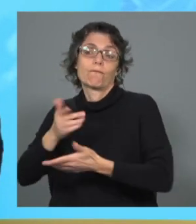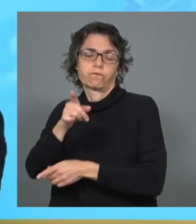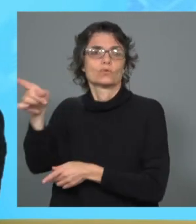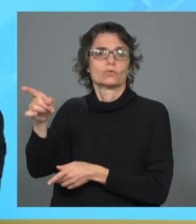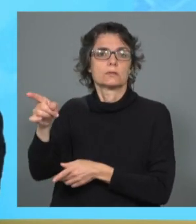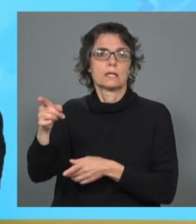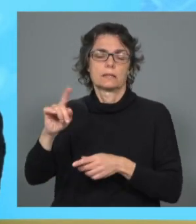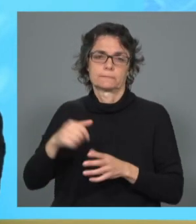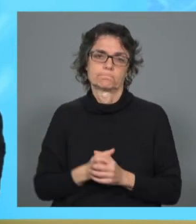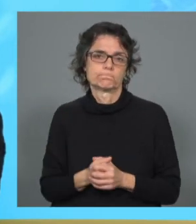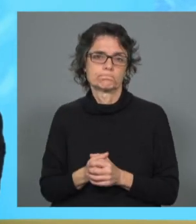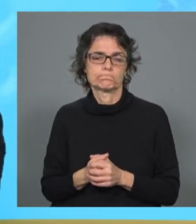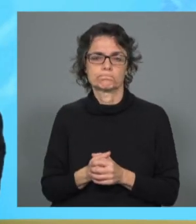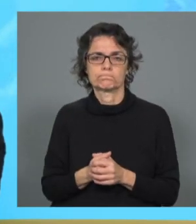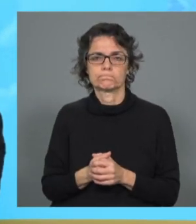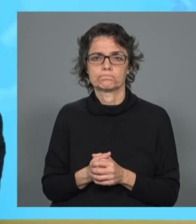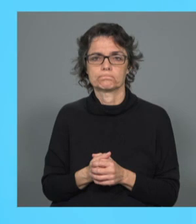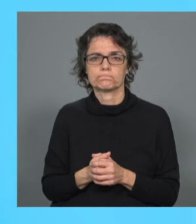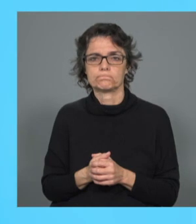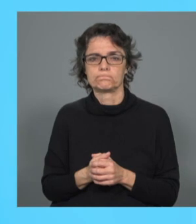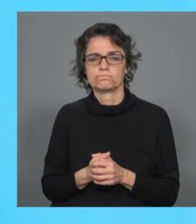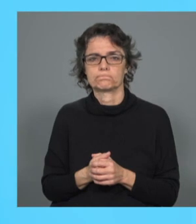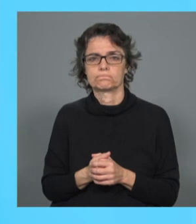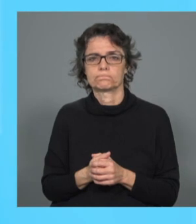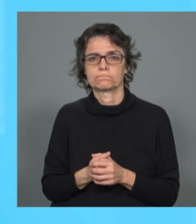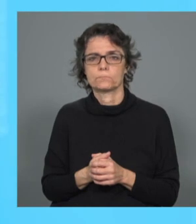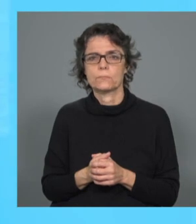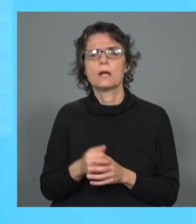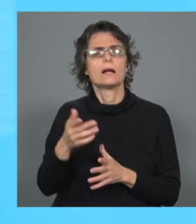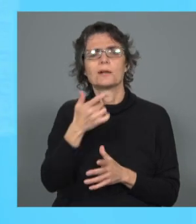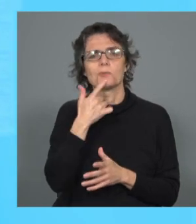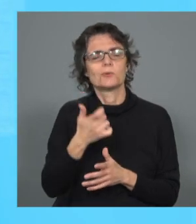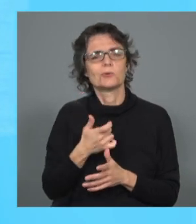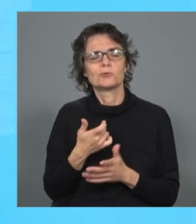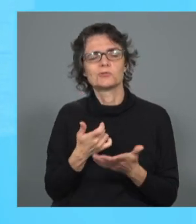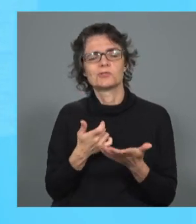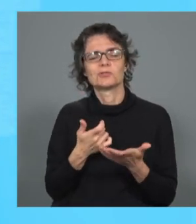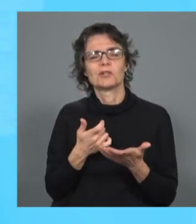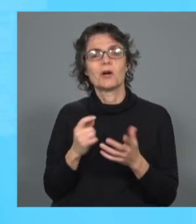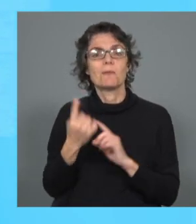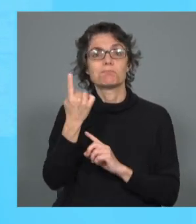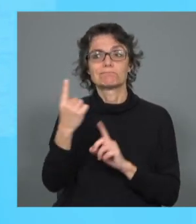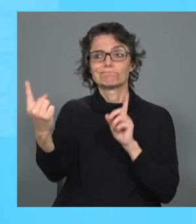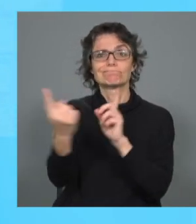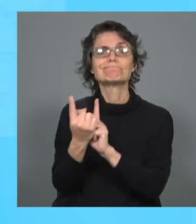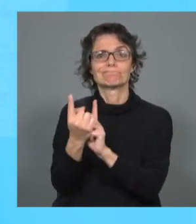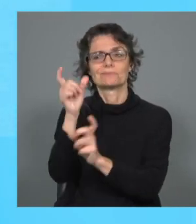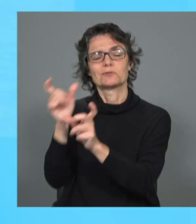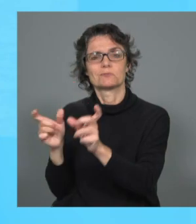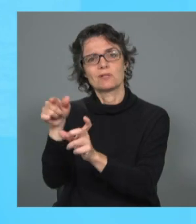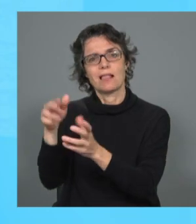que distribuir aquelas coisas. Padre Hugo, e como é que foi esse primeiro encontro com os refugiados que estavam à espera de vir para